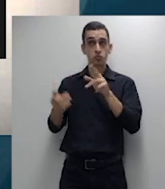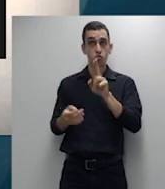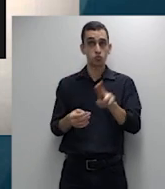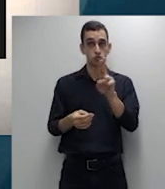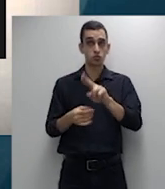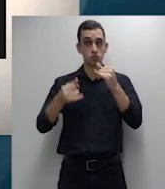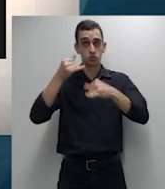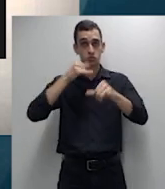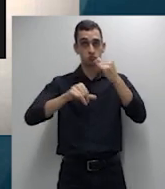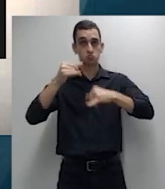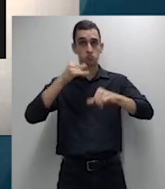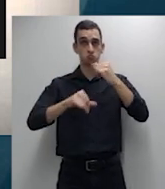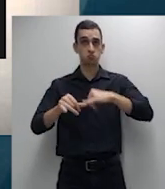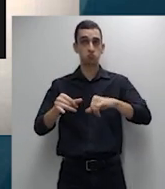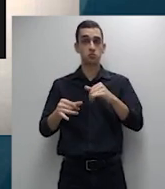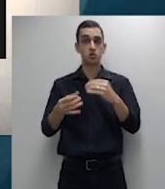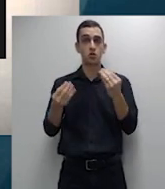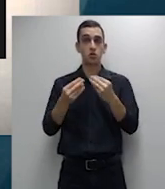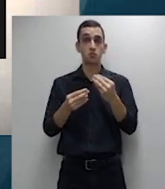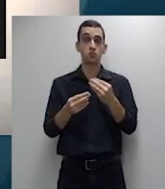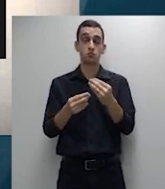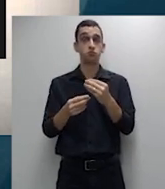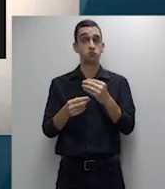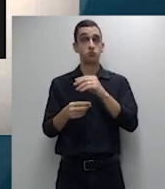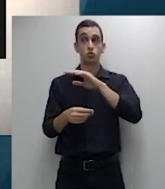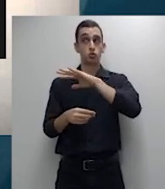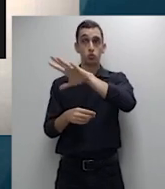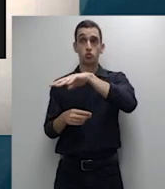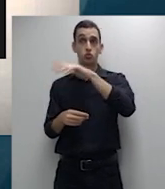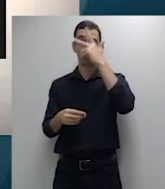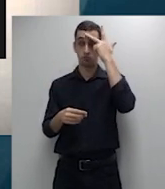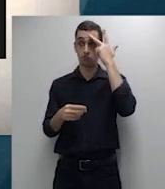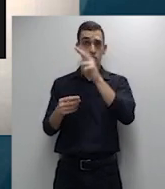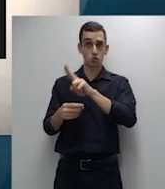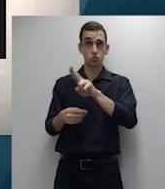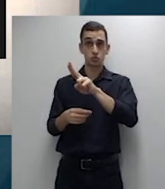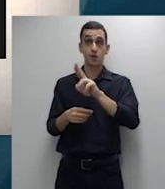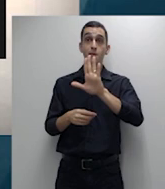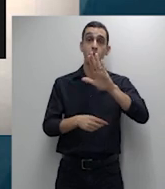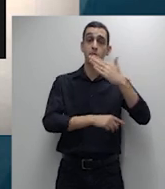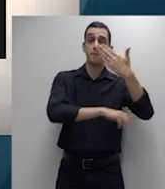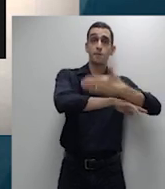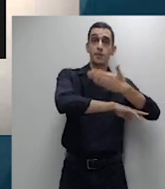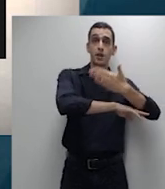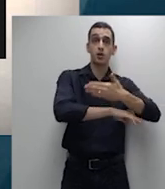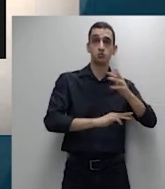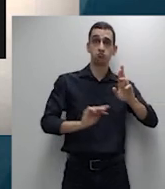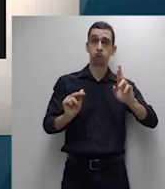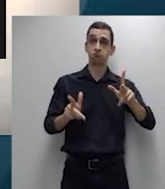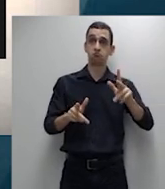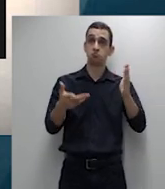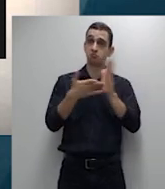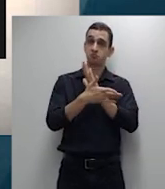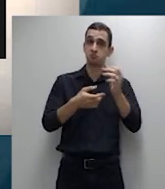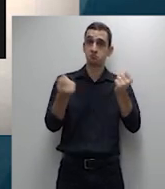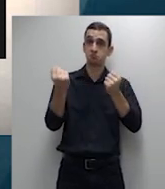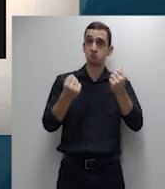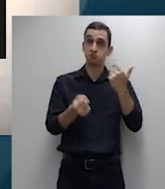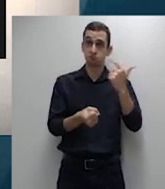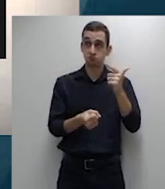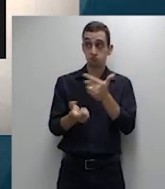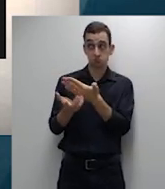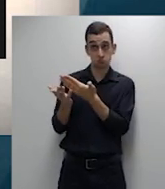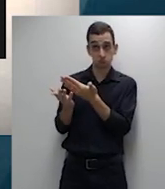energia elétrica são todos nós o pedágio é só para quem passa naquela Rodovia Então se a gente for olhar sobre a lógica da uma detalhe tarifário